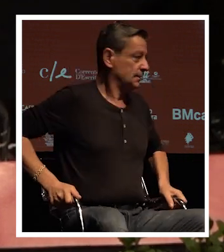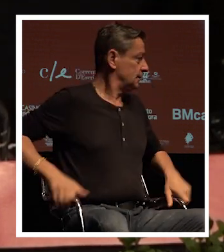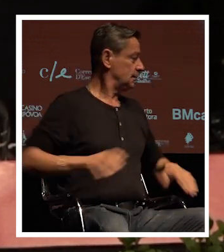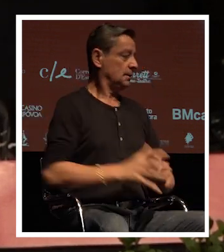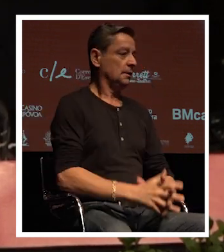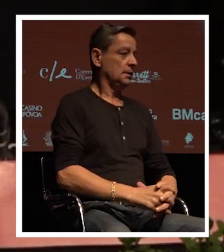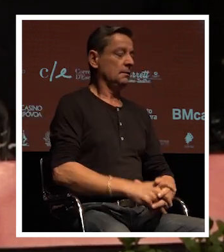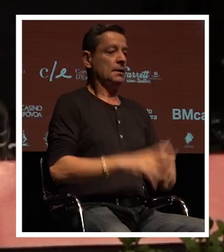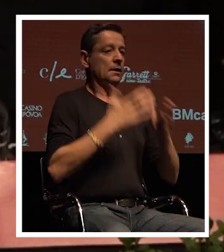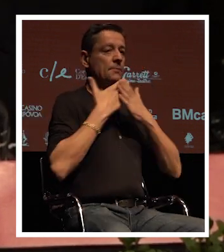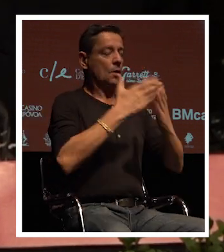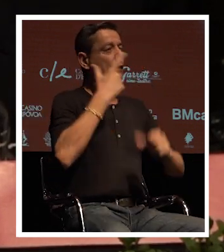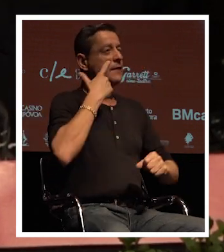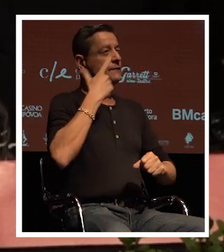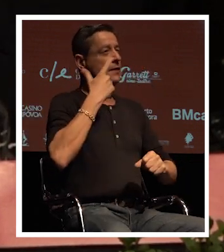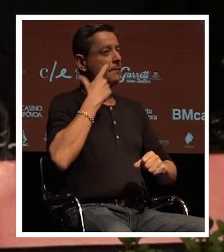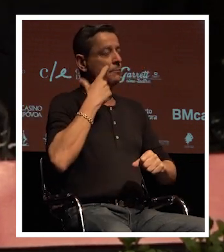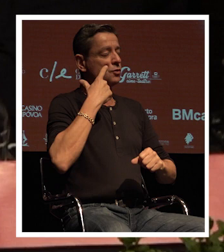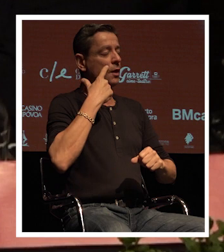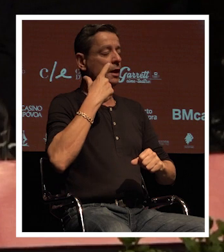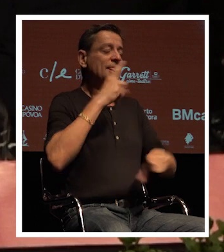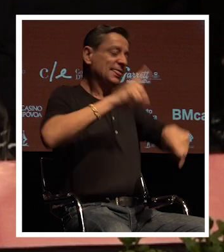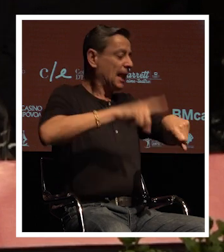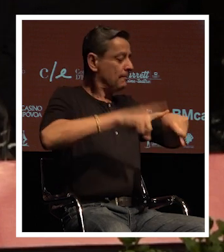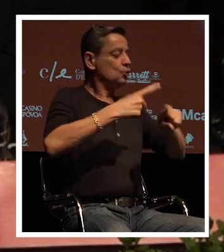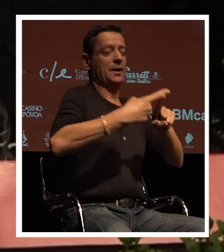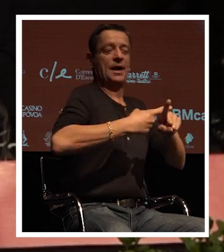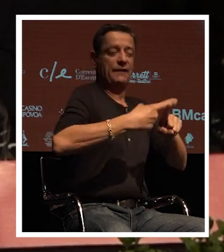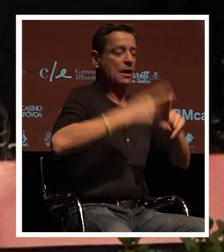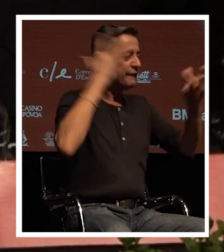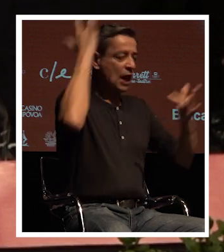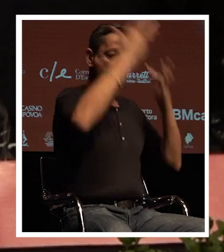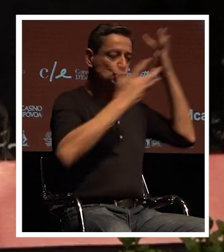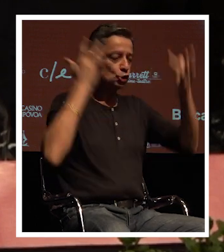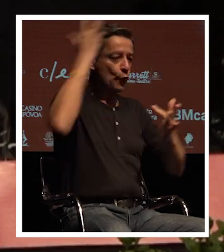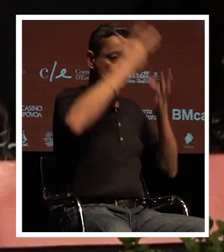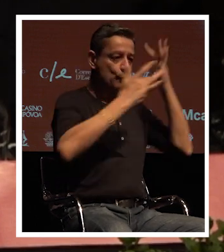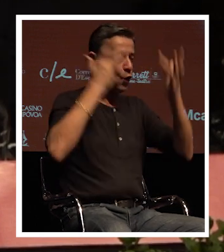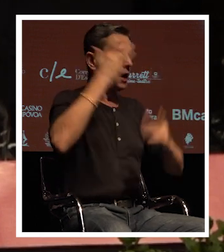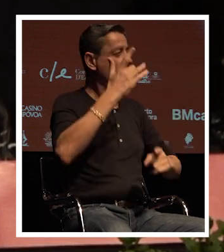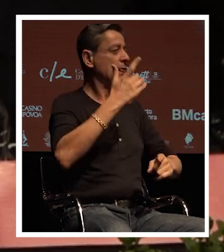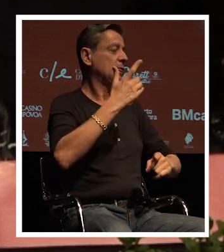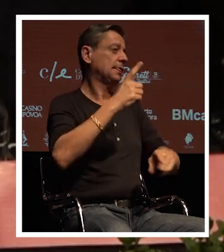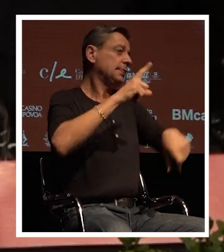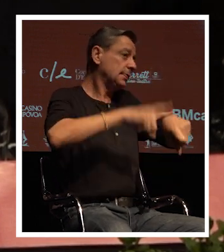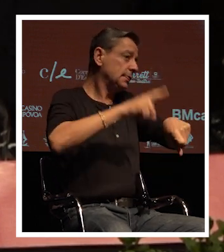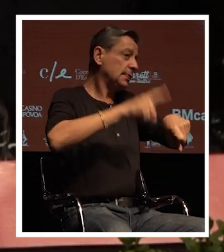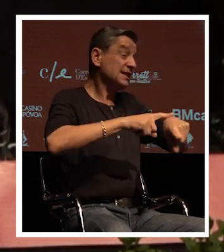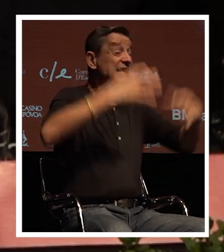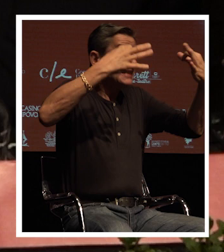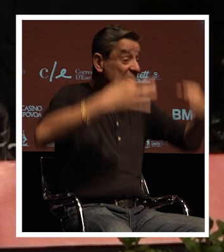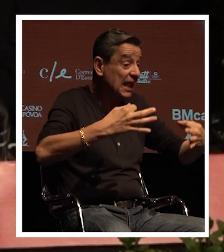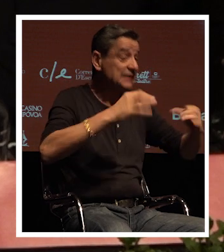agora vivemos tempos interessantes dizia o filósofo vivemos tempos de grande